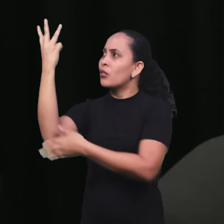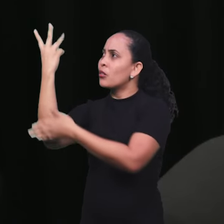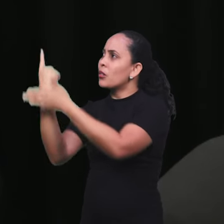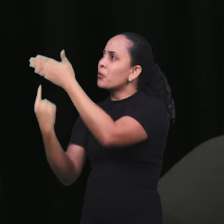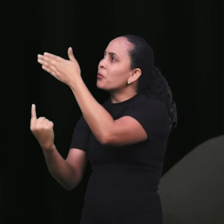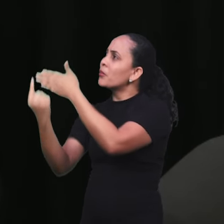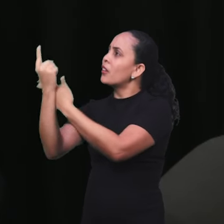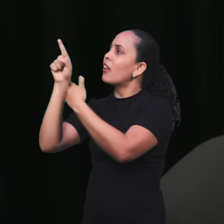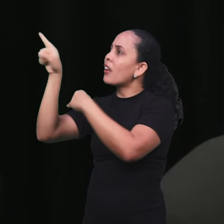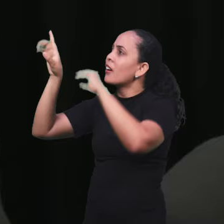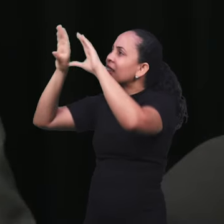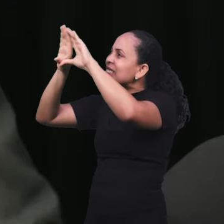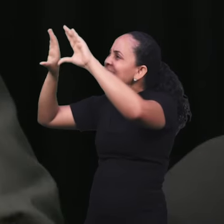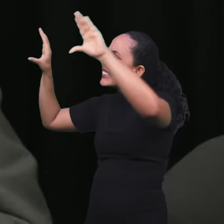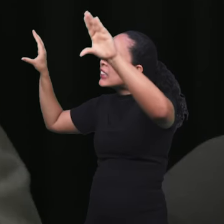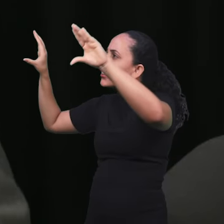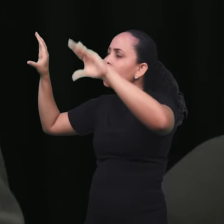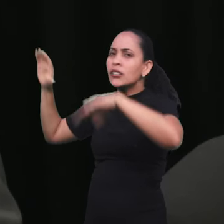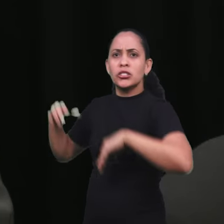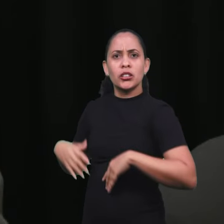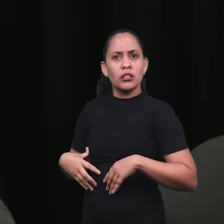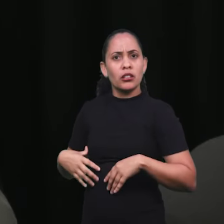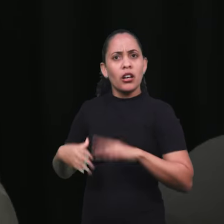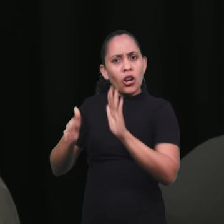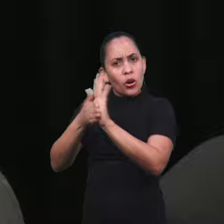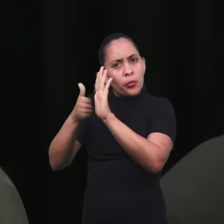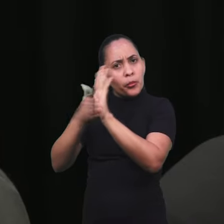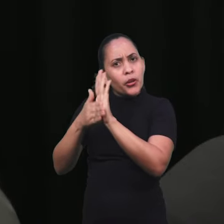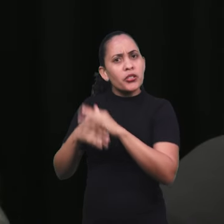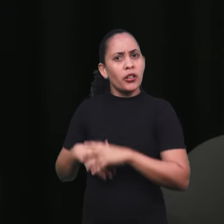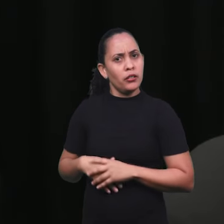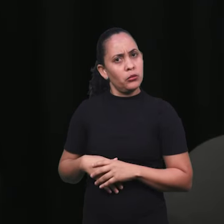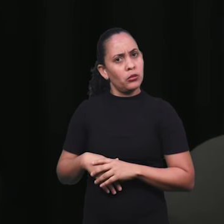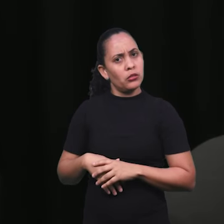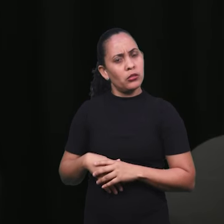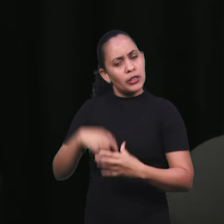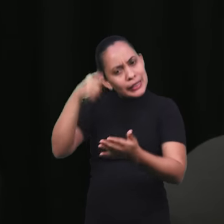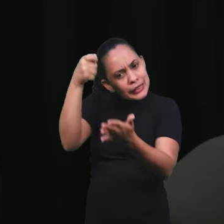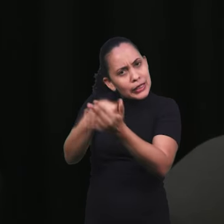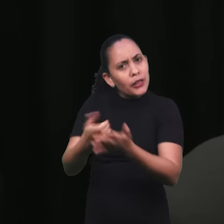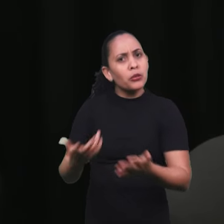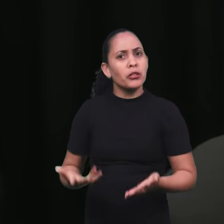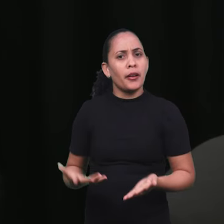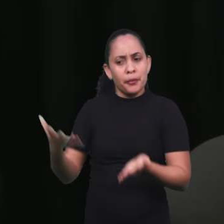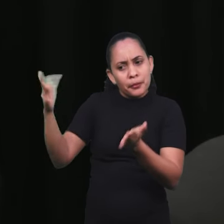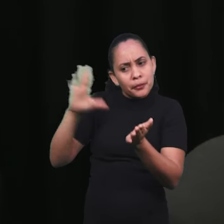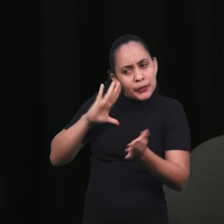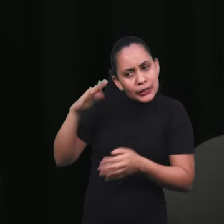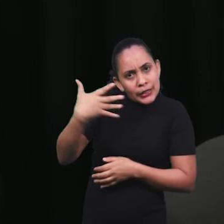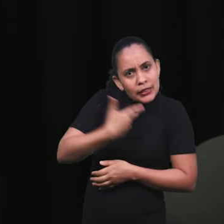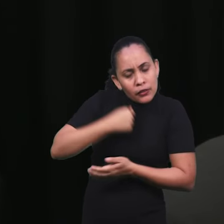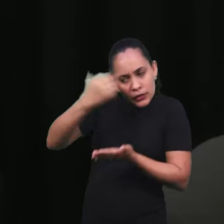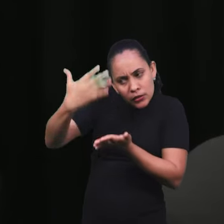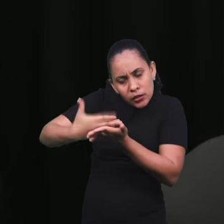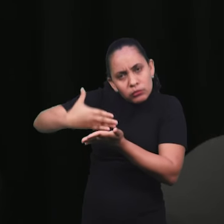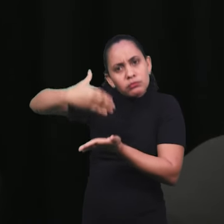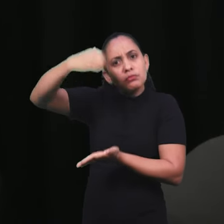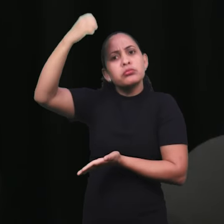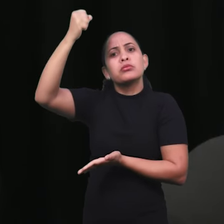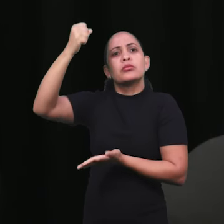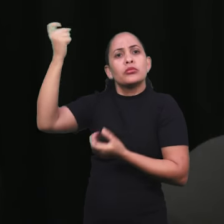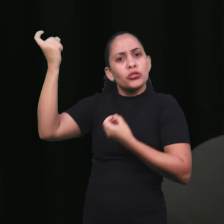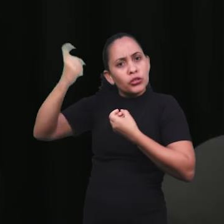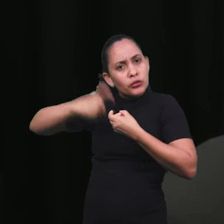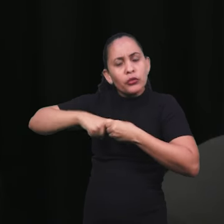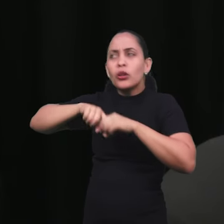né, lá na eternidade, eles não fazem outra coisa a não ser colocar em prática um projeto de resgate do homem, trazer